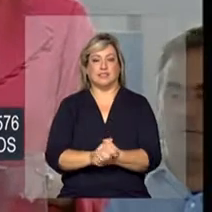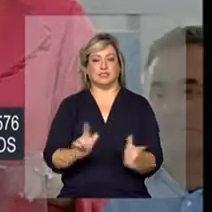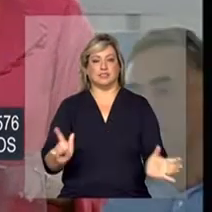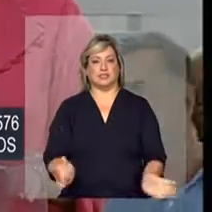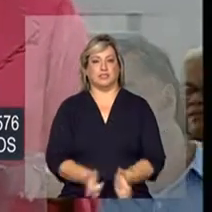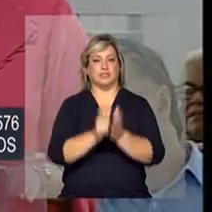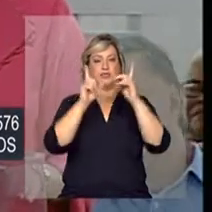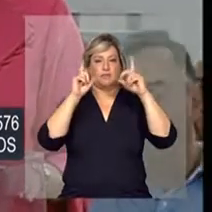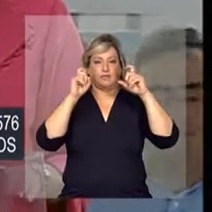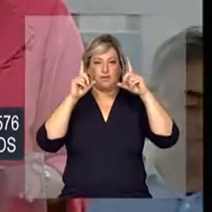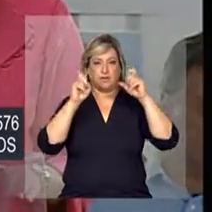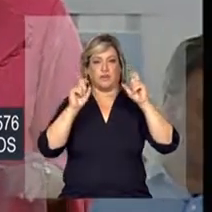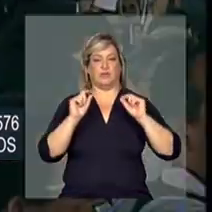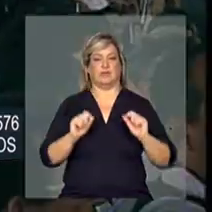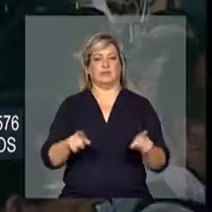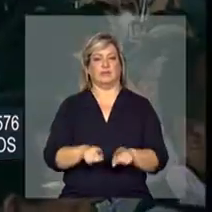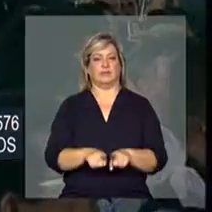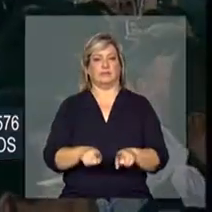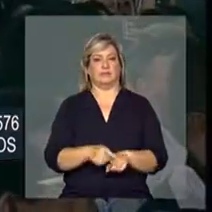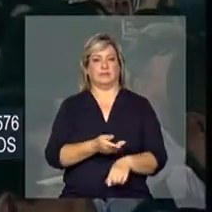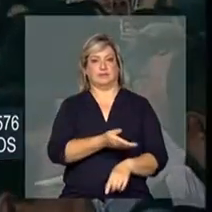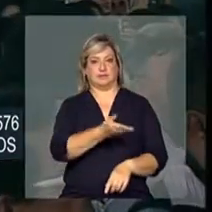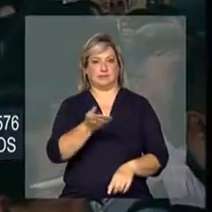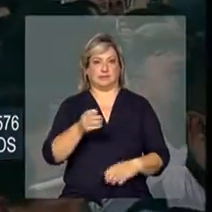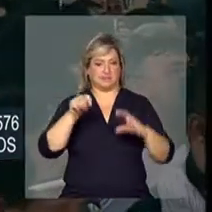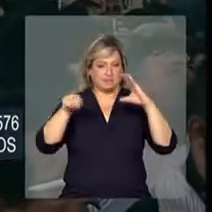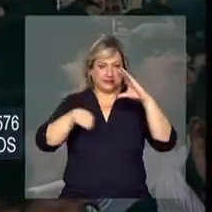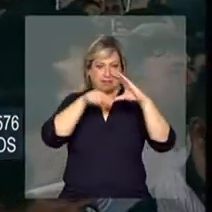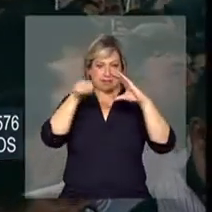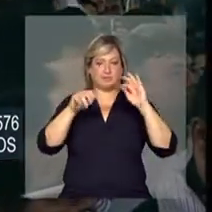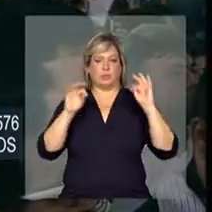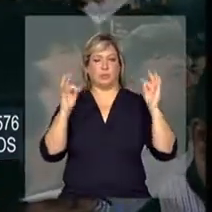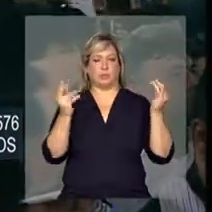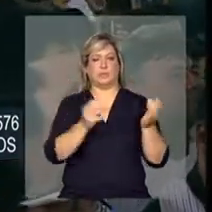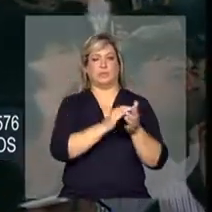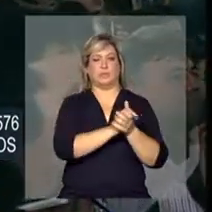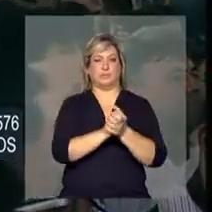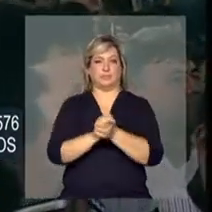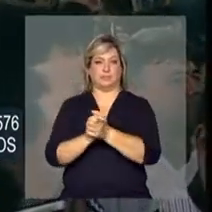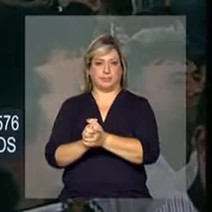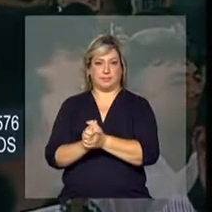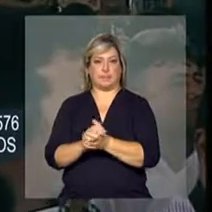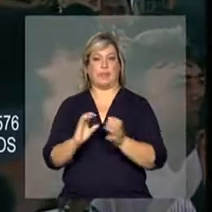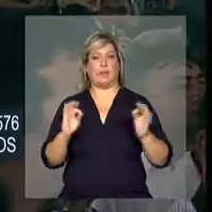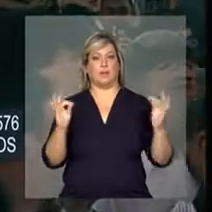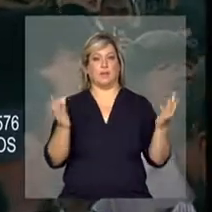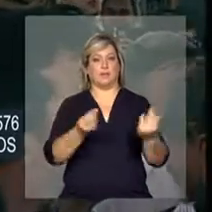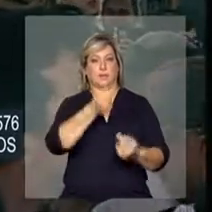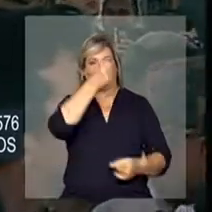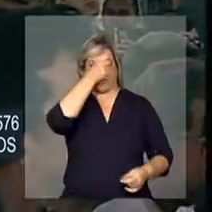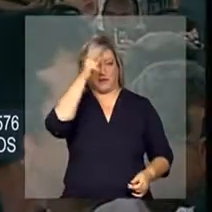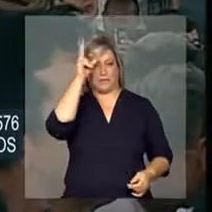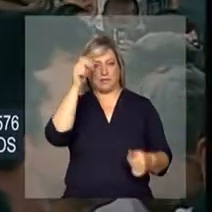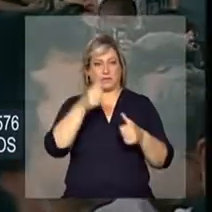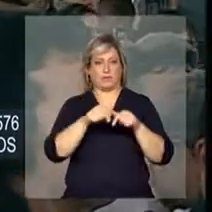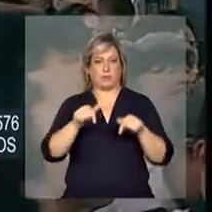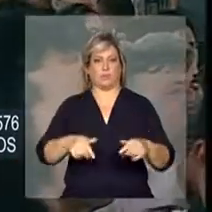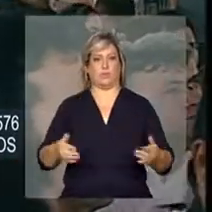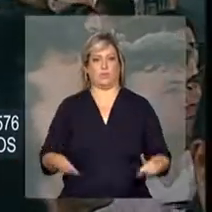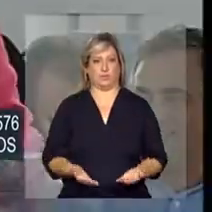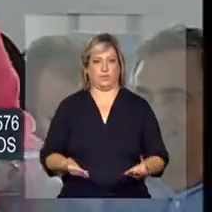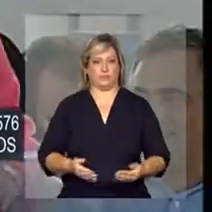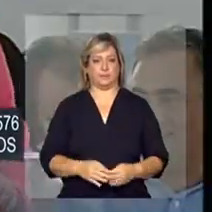senhores fotógrafos, os senhores cinegrafistas e a todos os prefeitos aqui presentes.